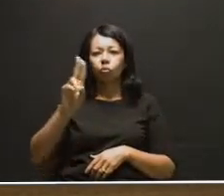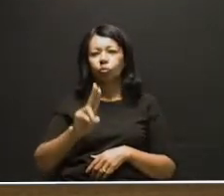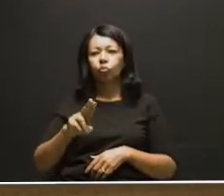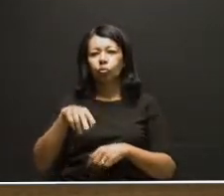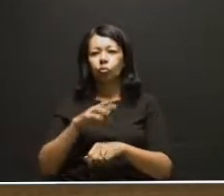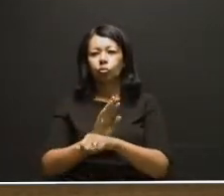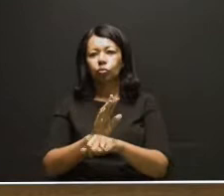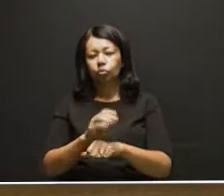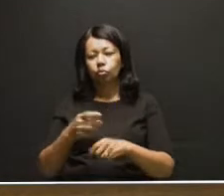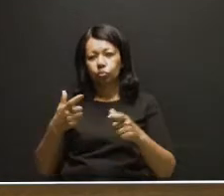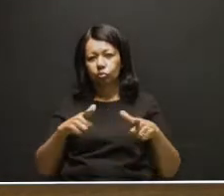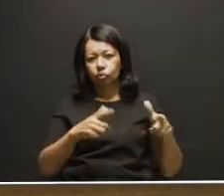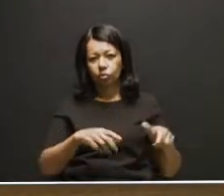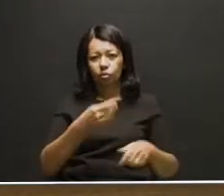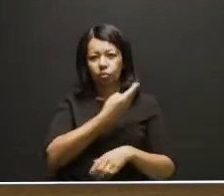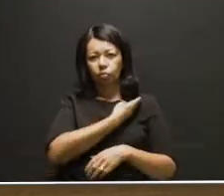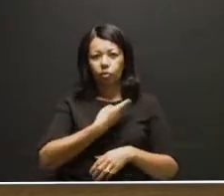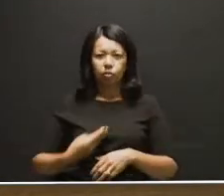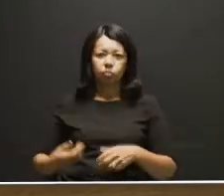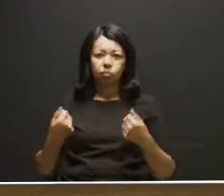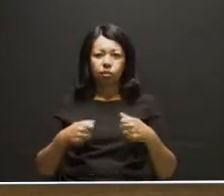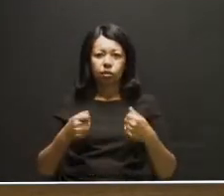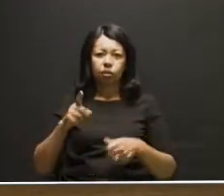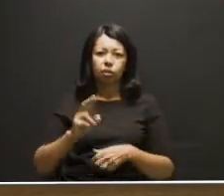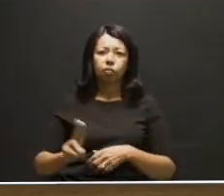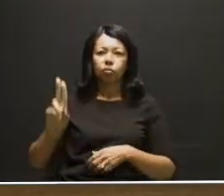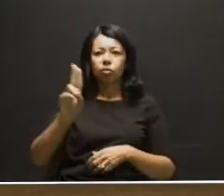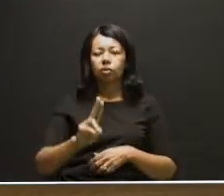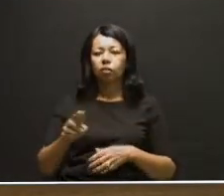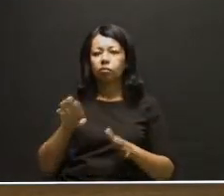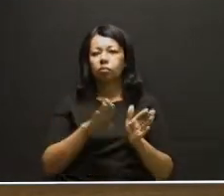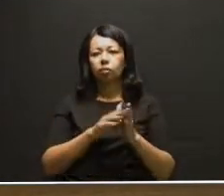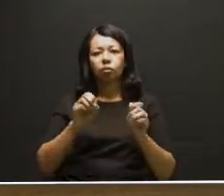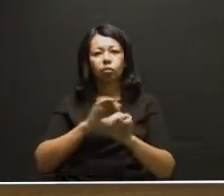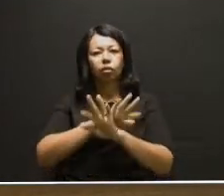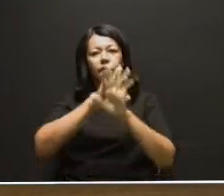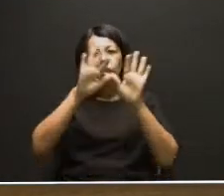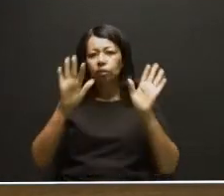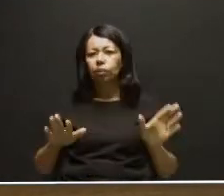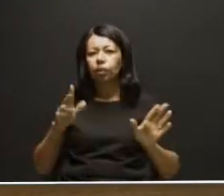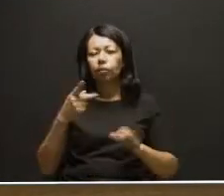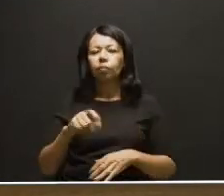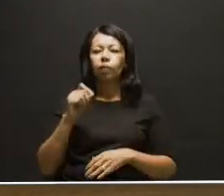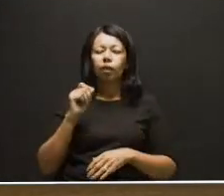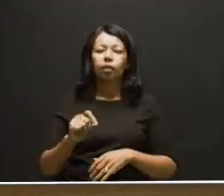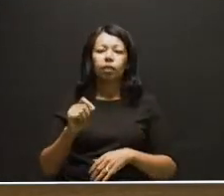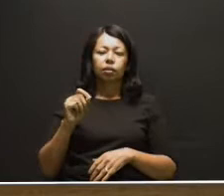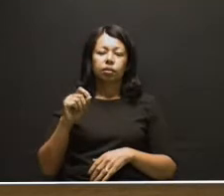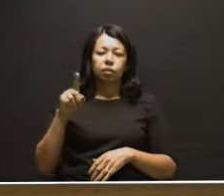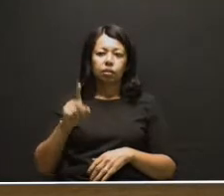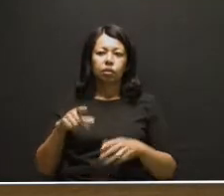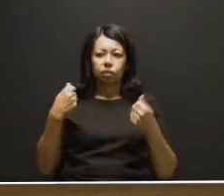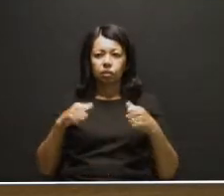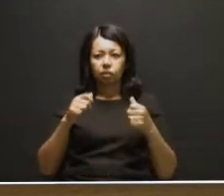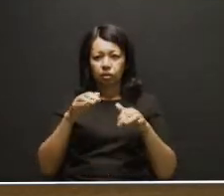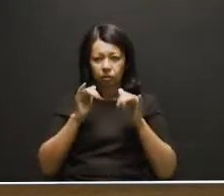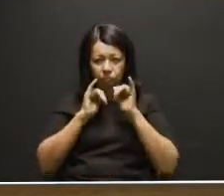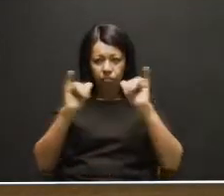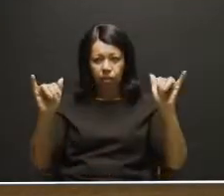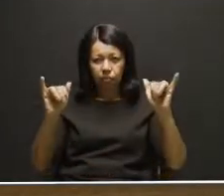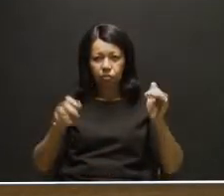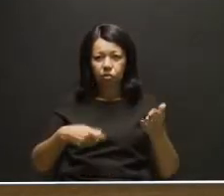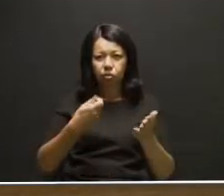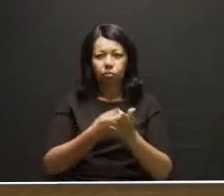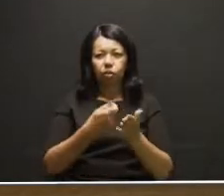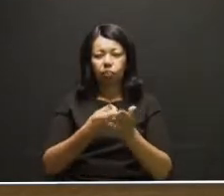recursos no setor público deve ser utilizado com total transparência e para isto se faz necessárias informações de custos